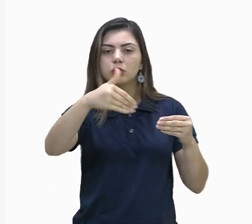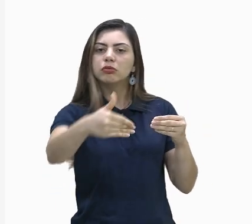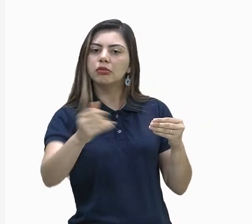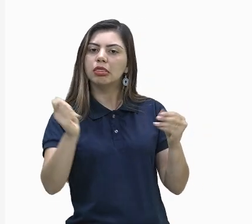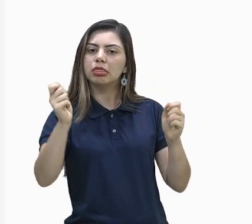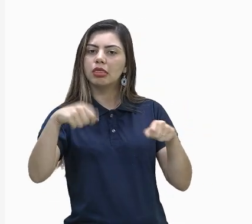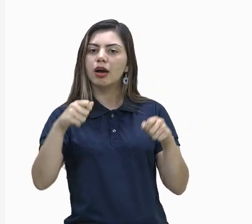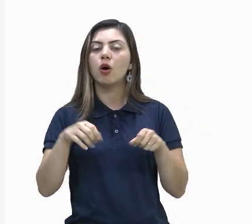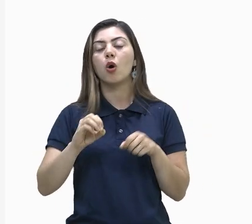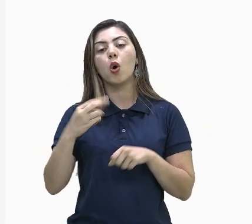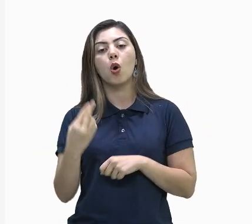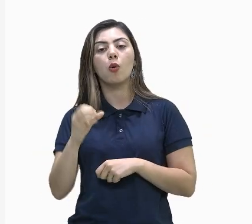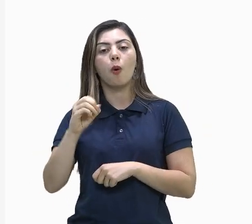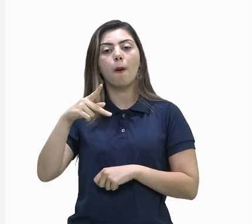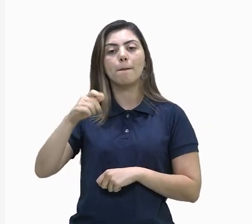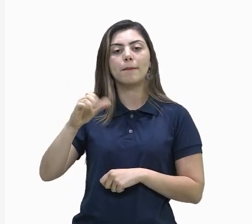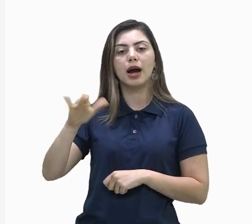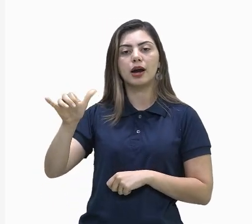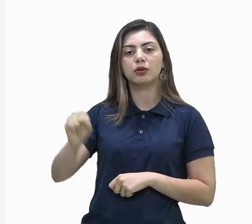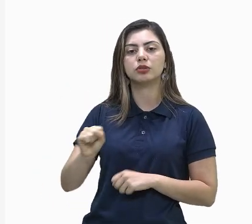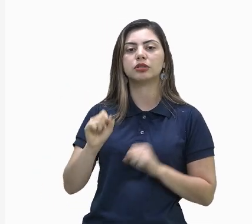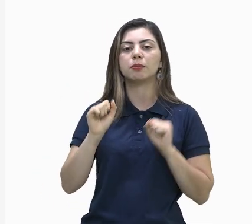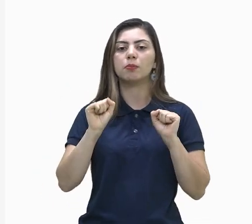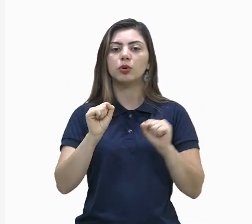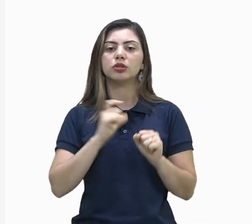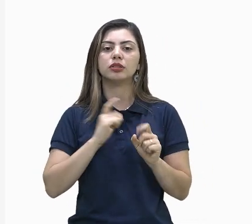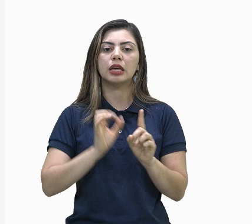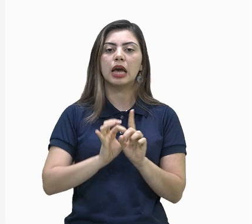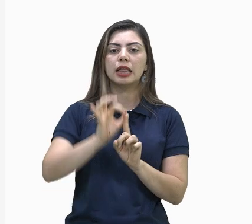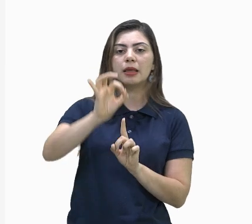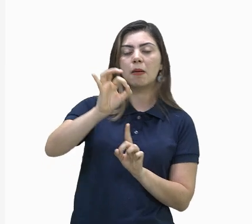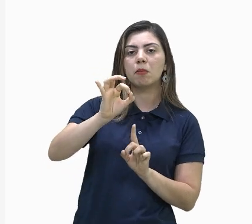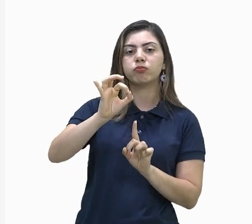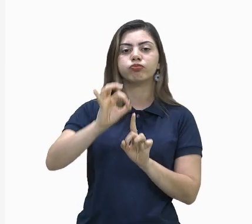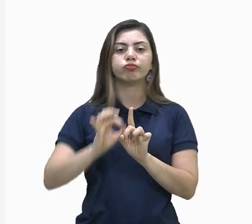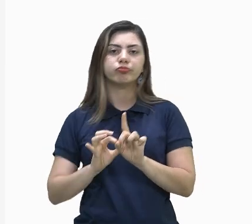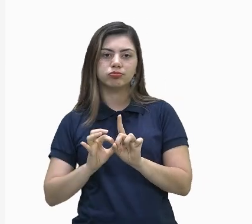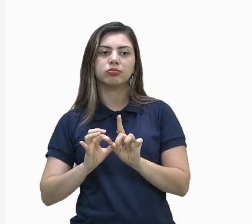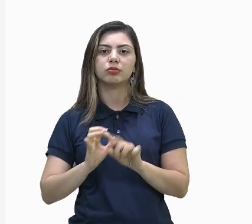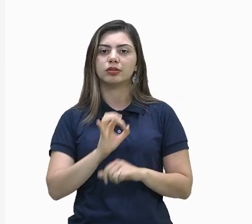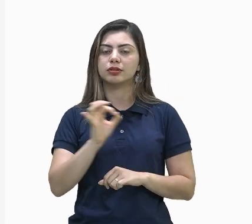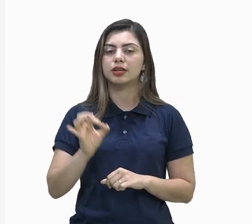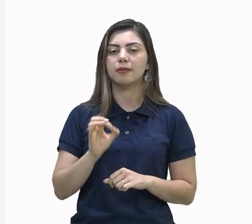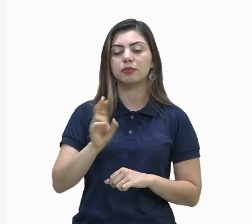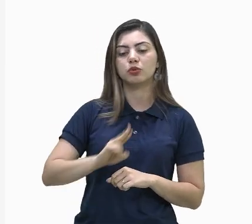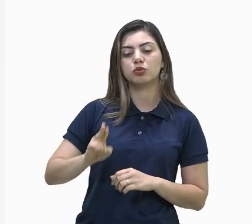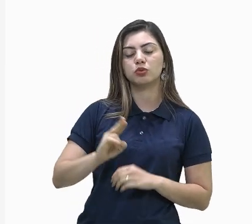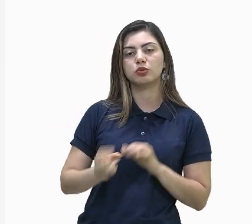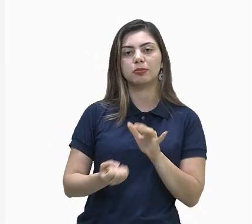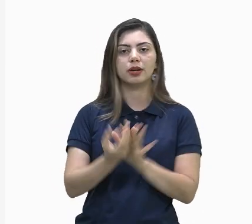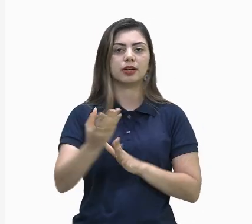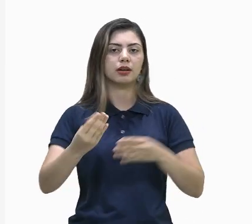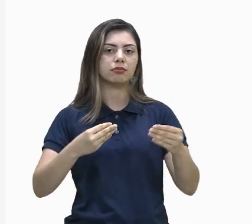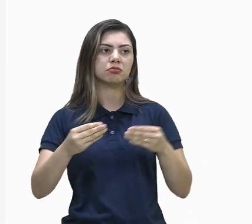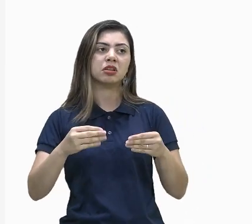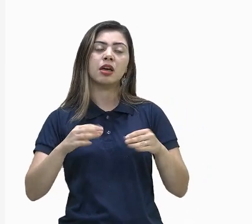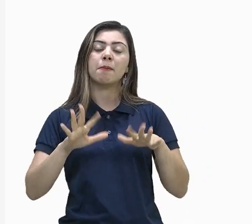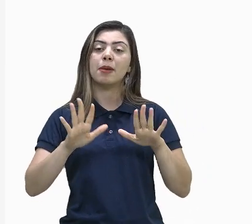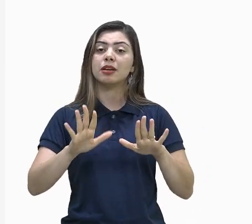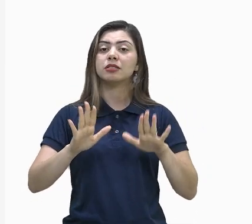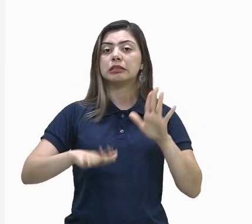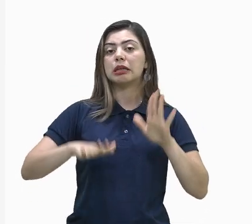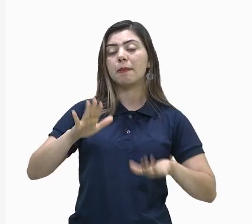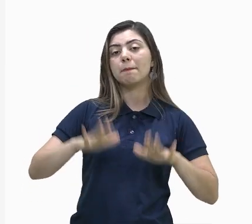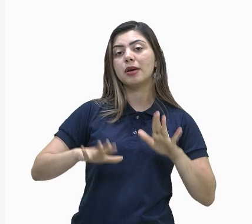tem maior ou menor temperatura de processamento, né? Isso vai depender do